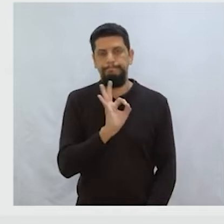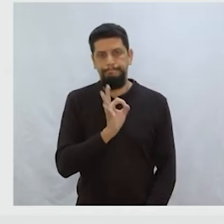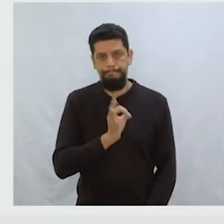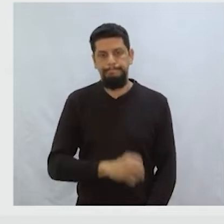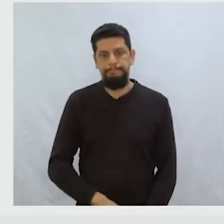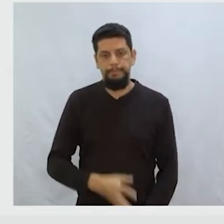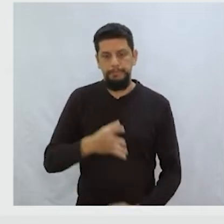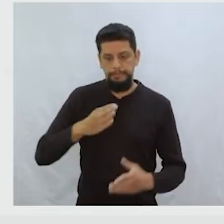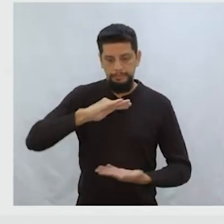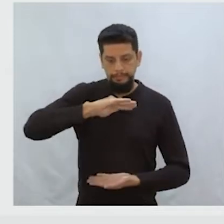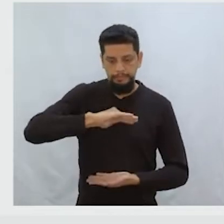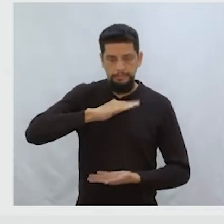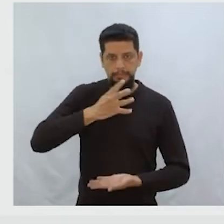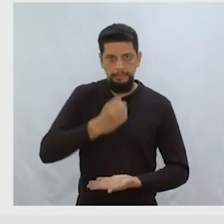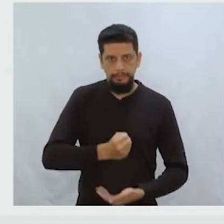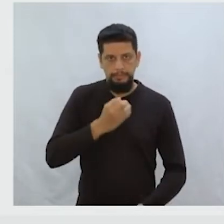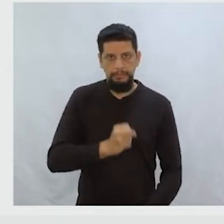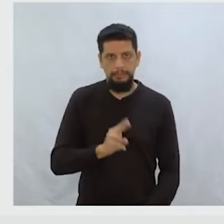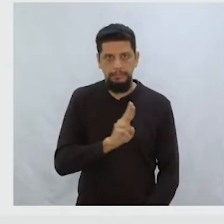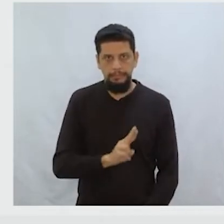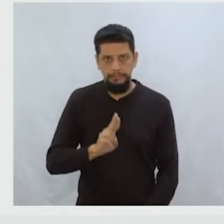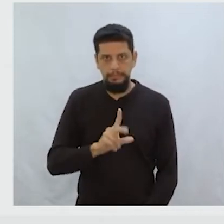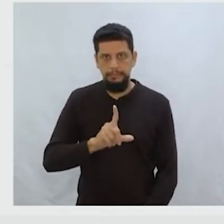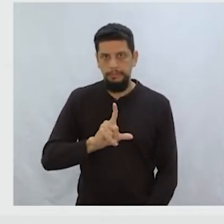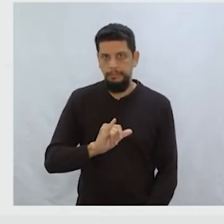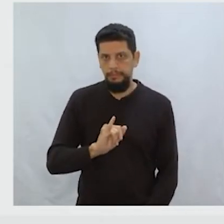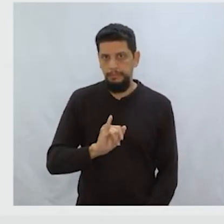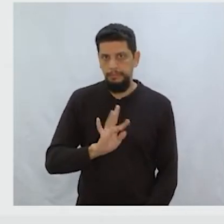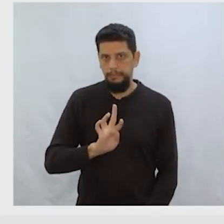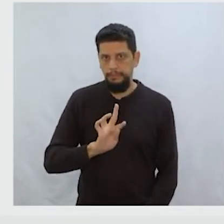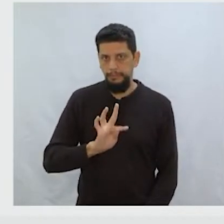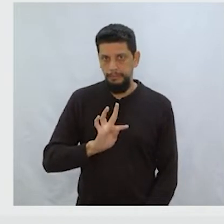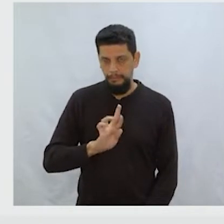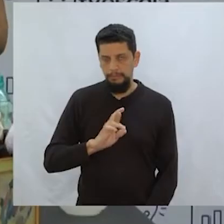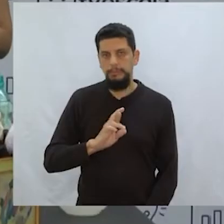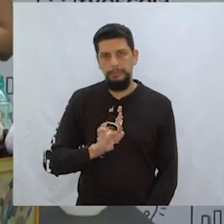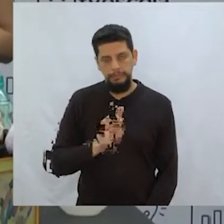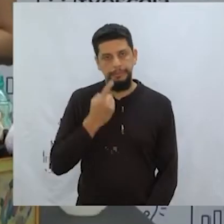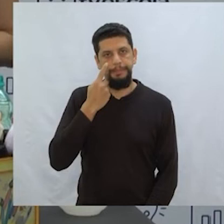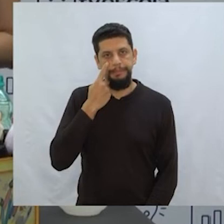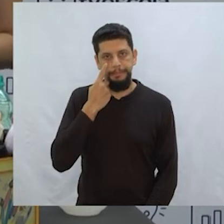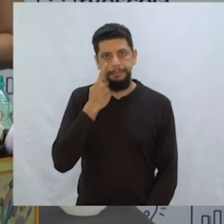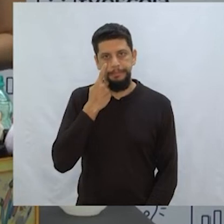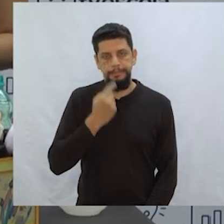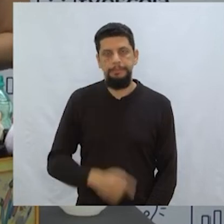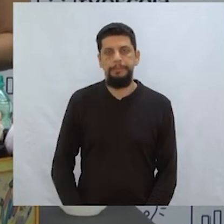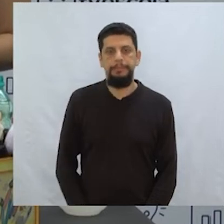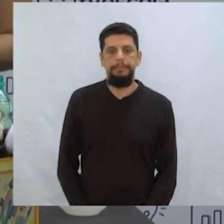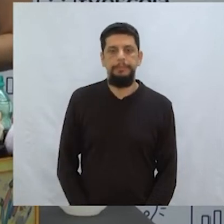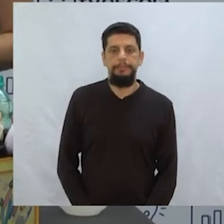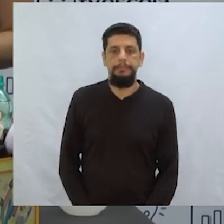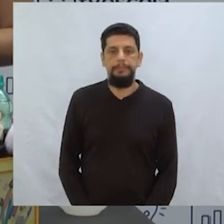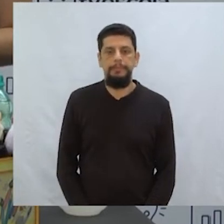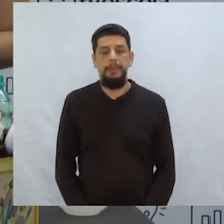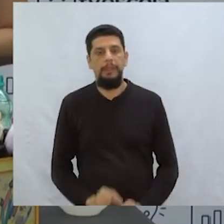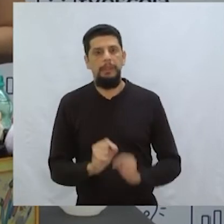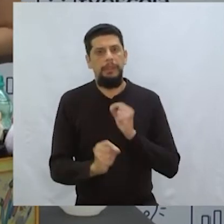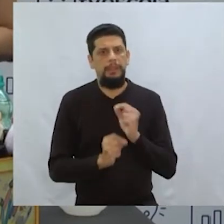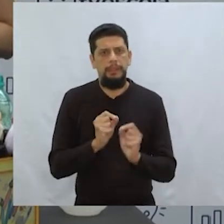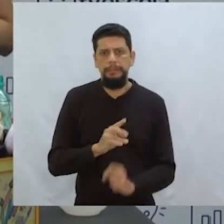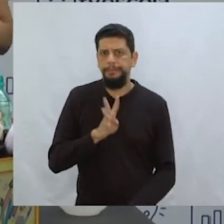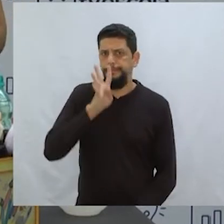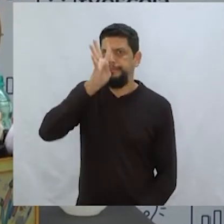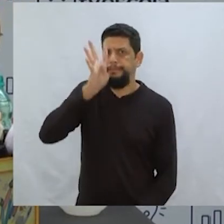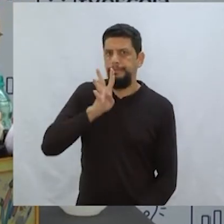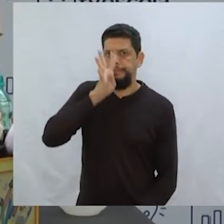Isso mesmo, leite a gente também compra usando a medida litro. Muito bem. Vamos para o próximo, então? Quem